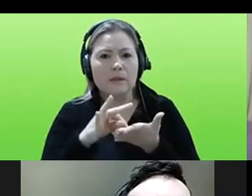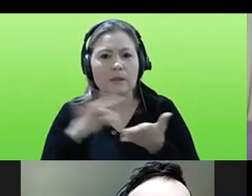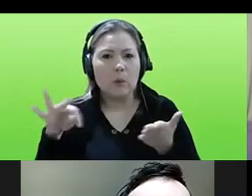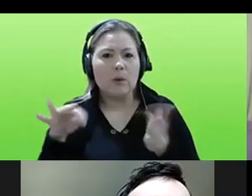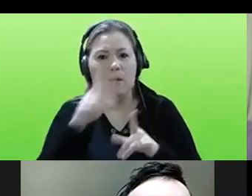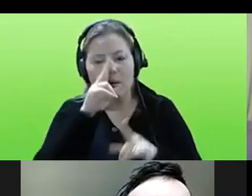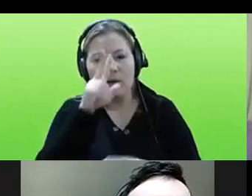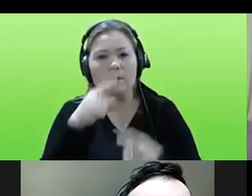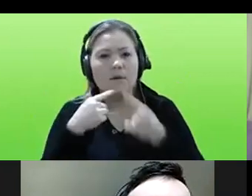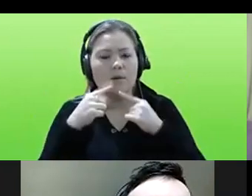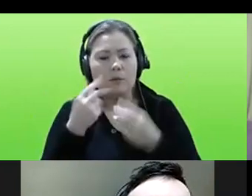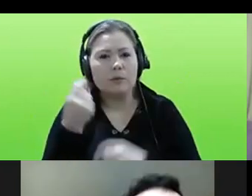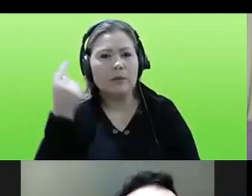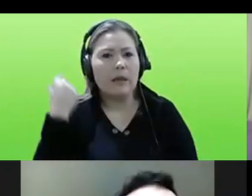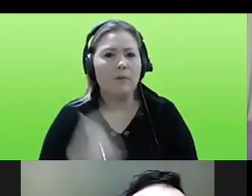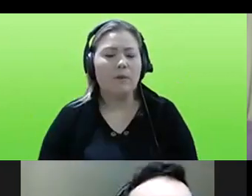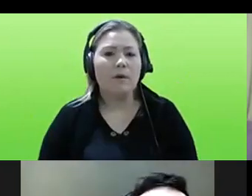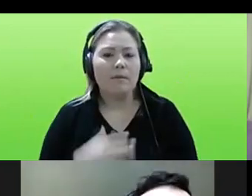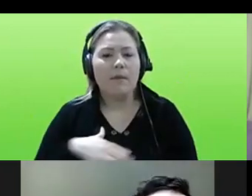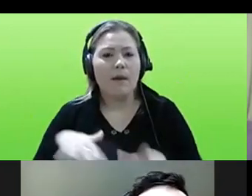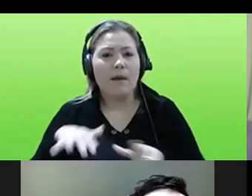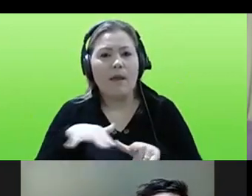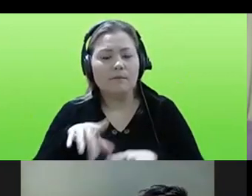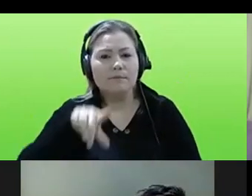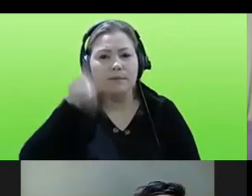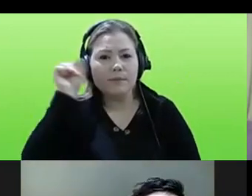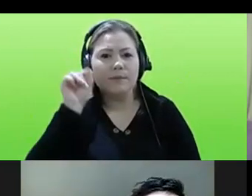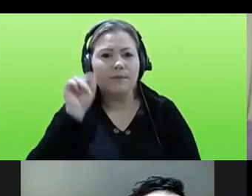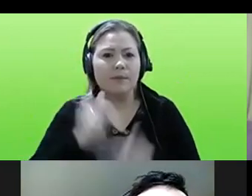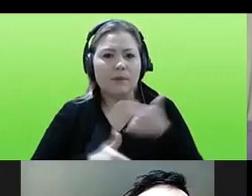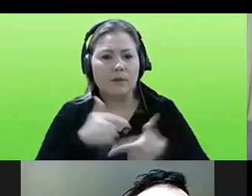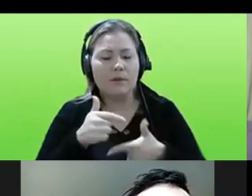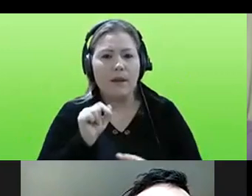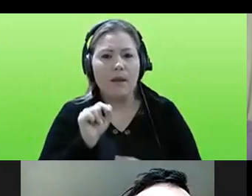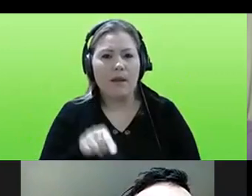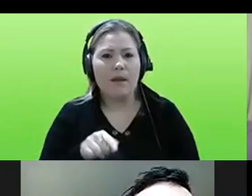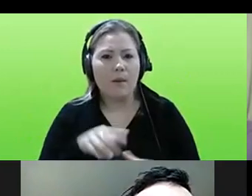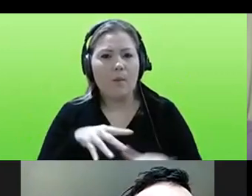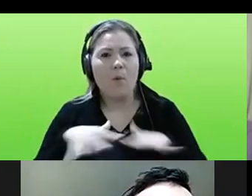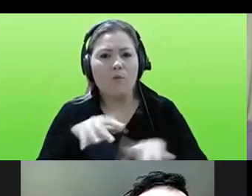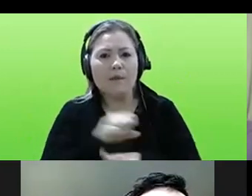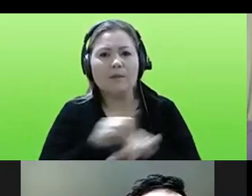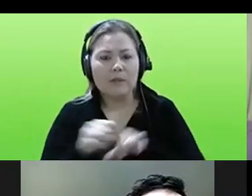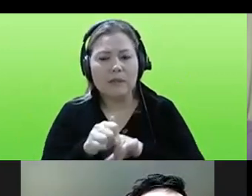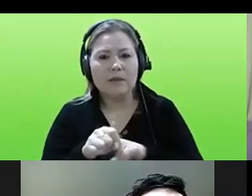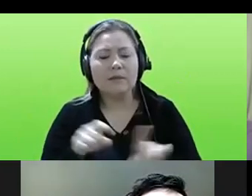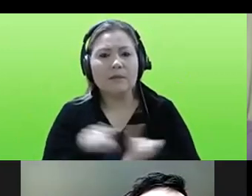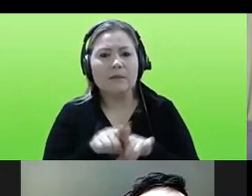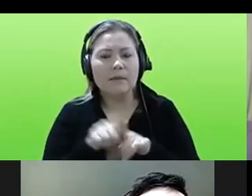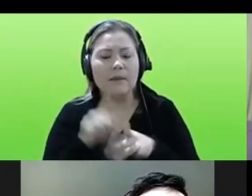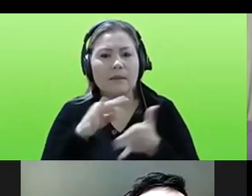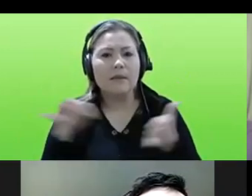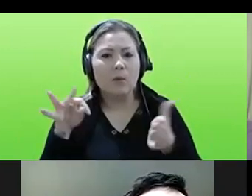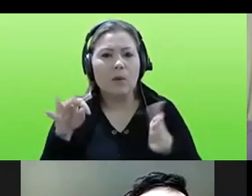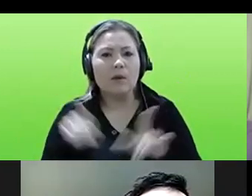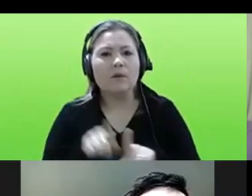tempo. E minhas áreas preferenciais de trabalho são movimentos sociais e teoria